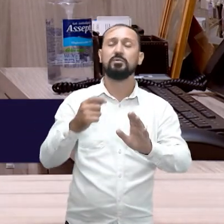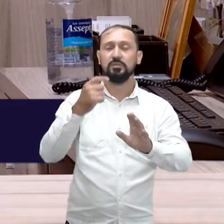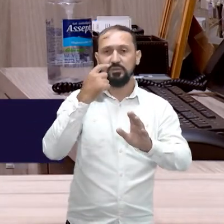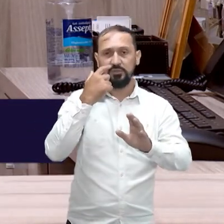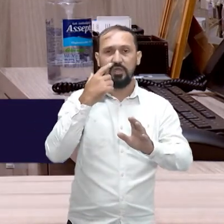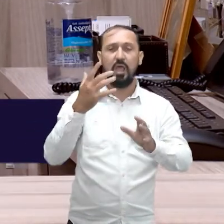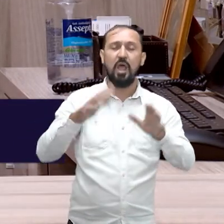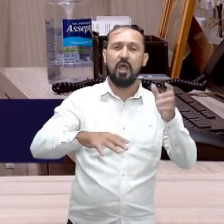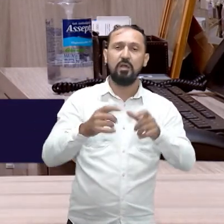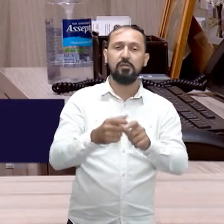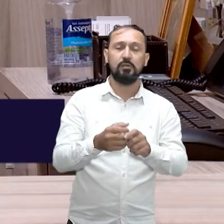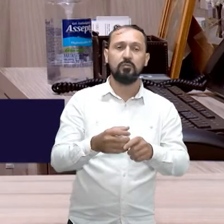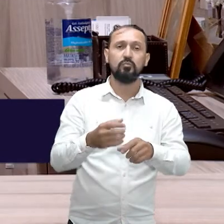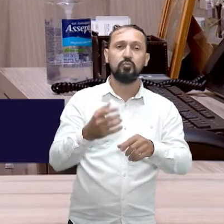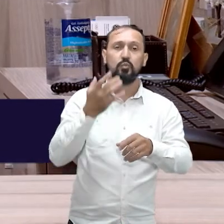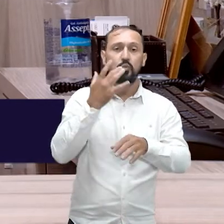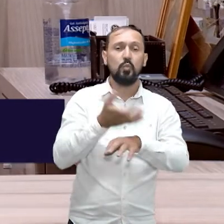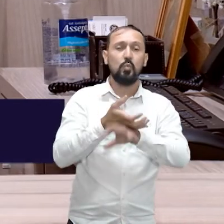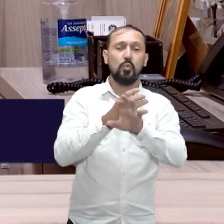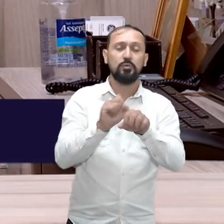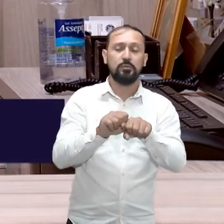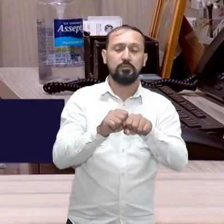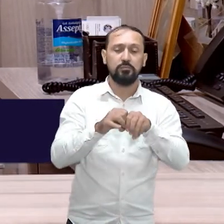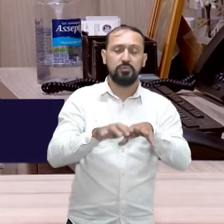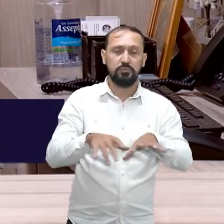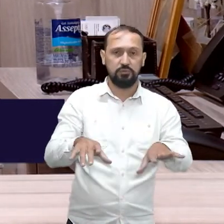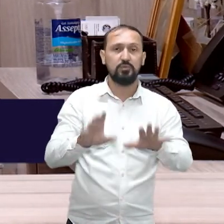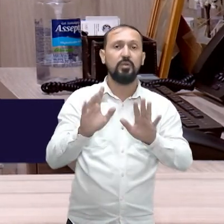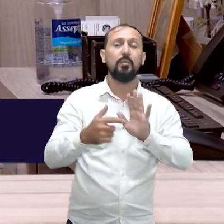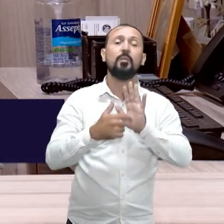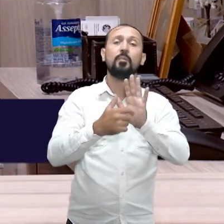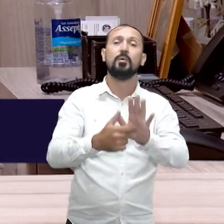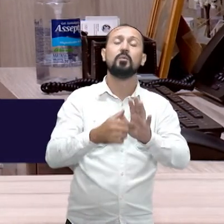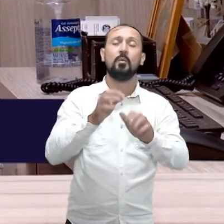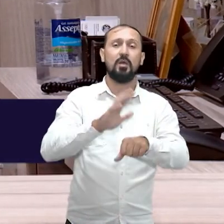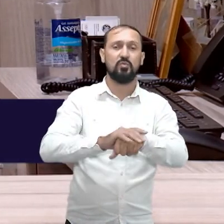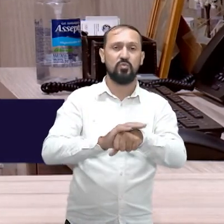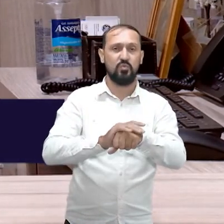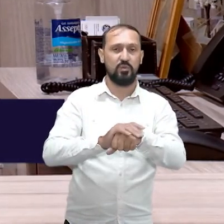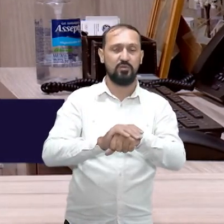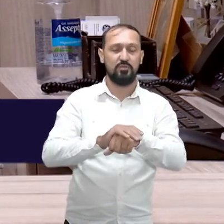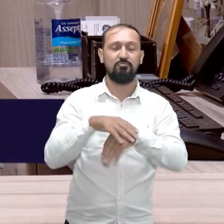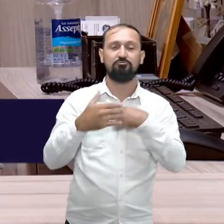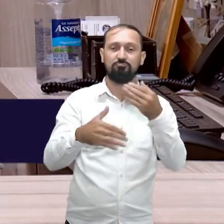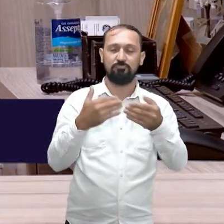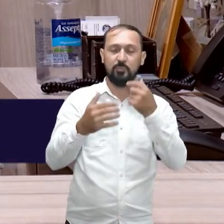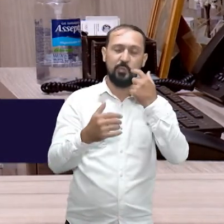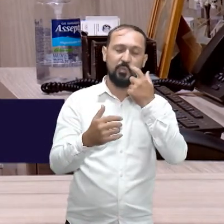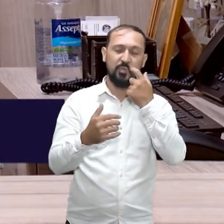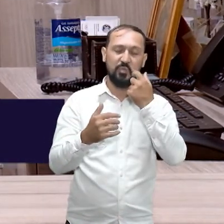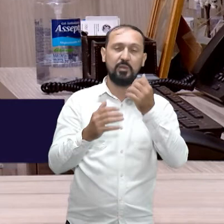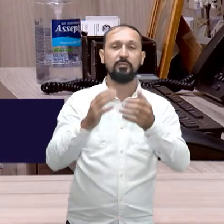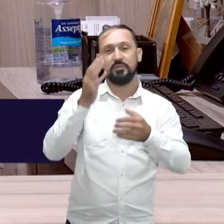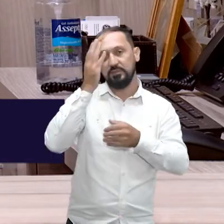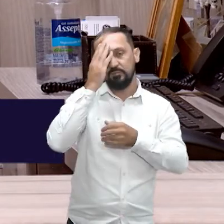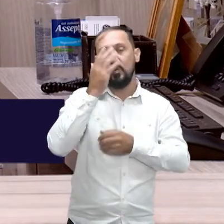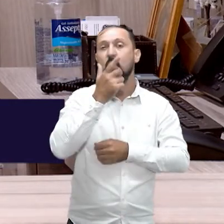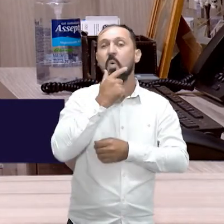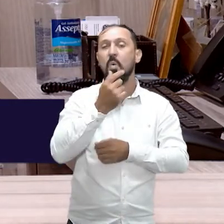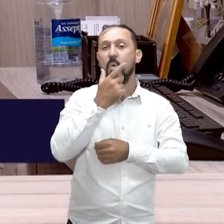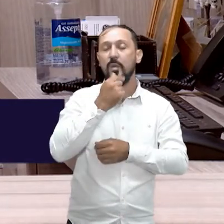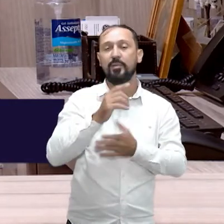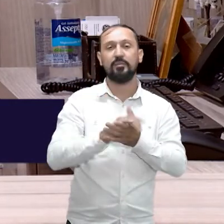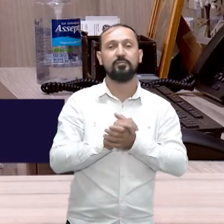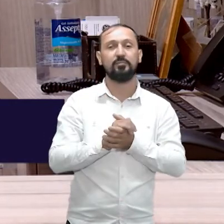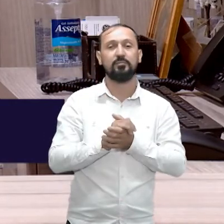uma fratura, indicando que tem lesão metastática nos ossos. Isso já é um sinal de uma doença avançada.